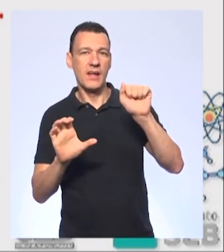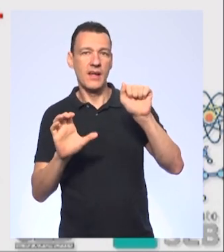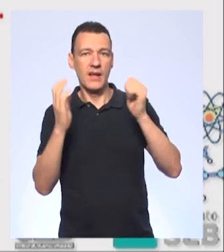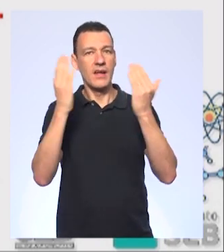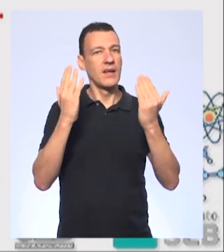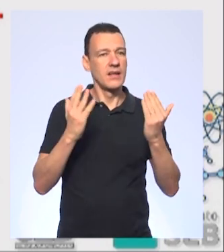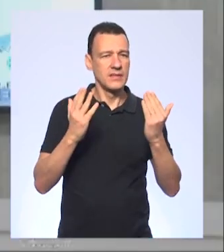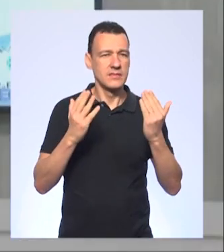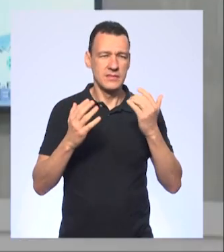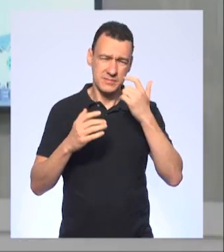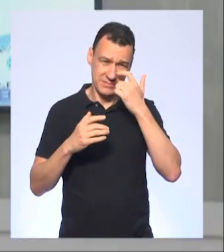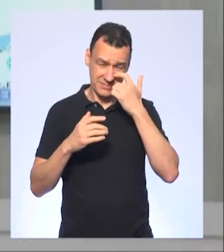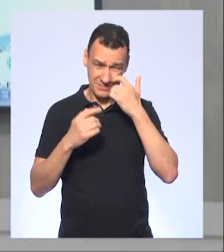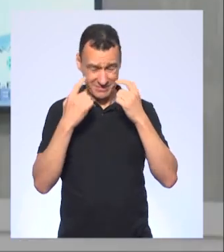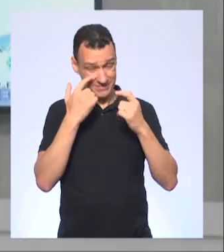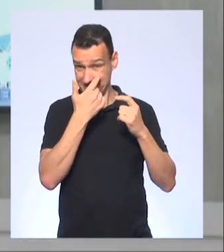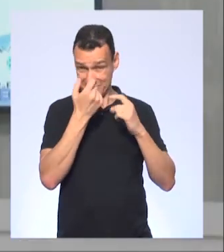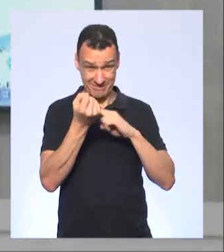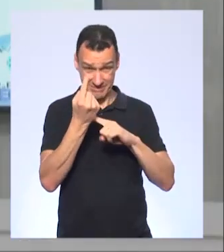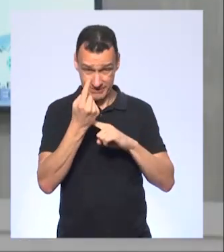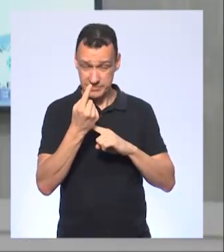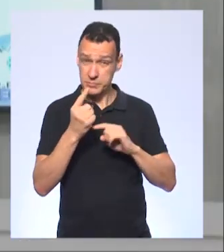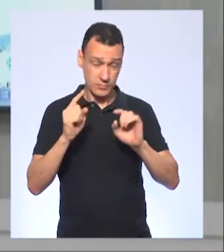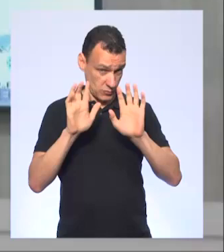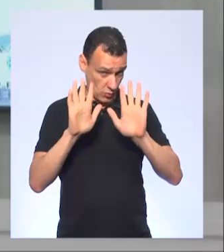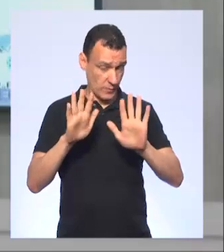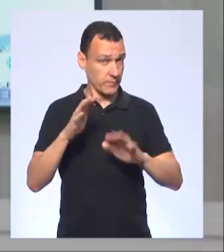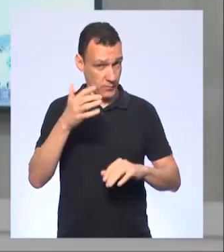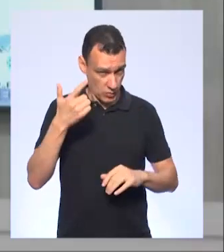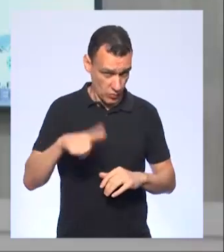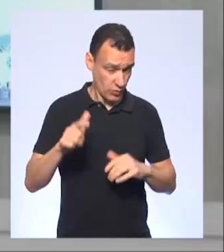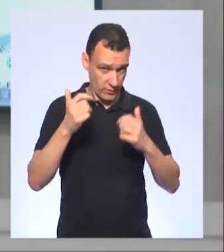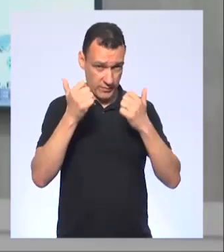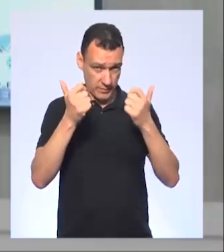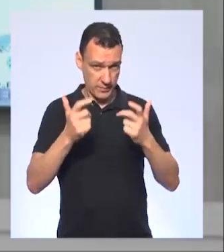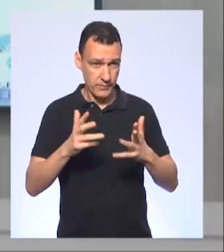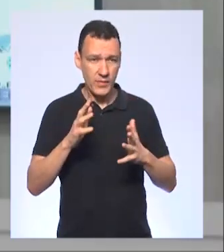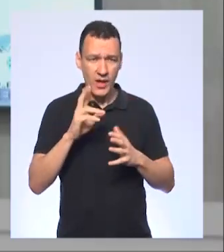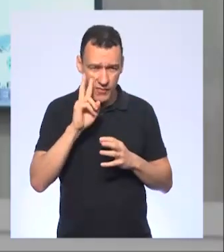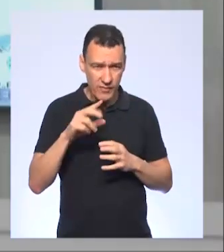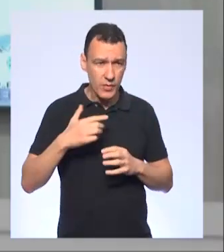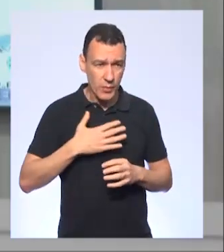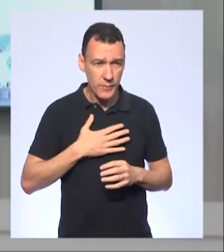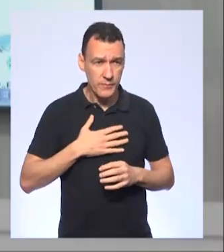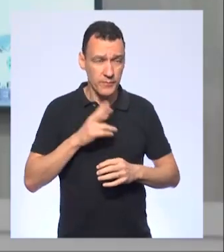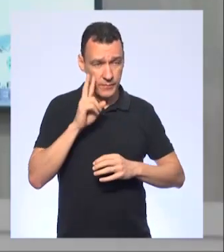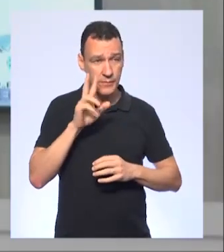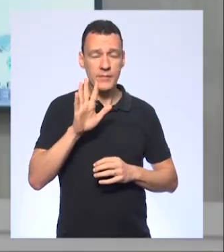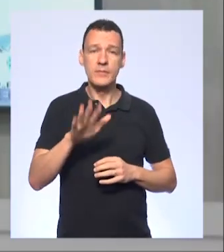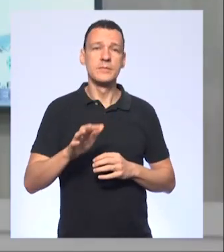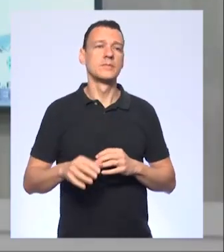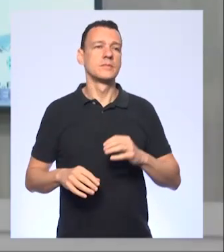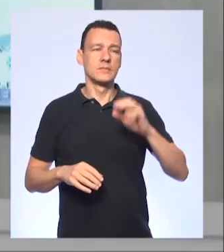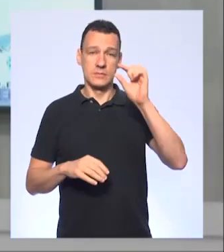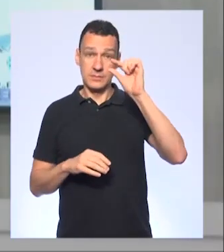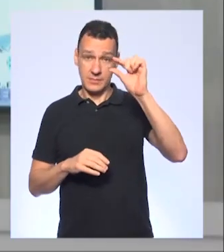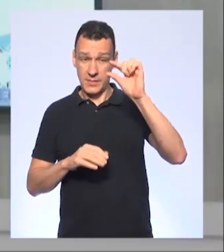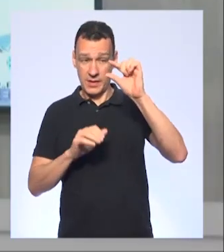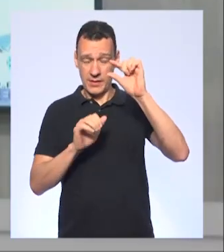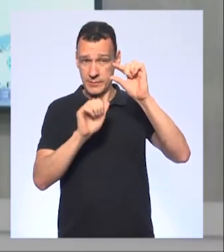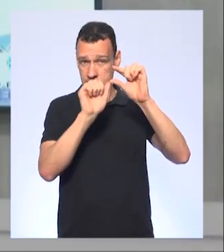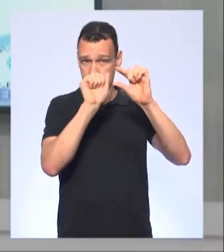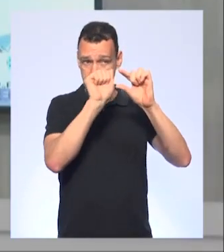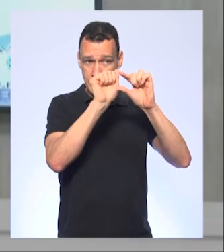cá. Olha aqui para mim. Tela toda. Olha aqui para o teu professor. Você viu o que eu fiz? Eu fiz assim, ó. Um pedacinho A